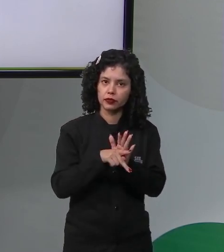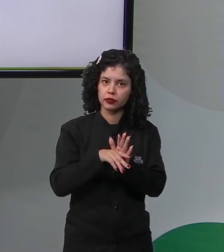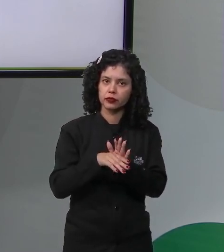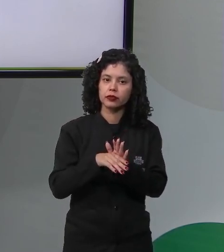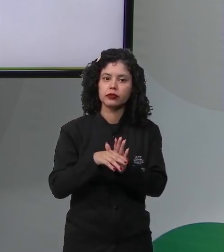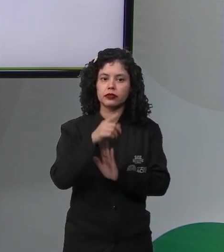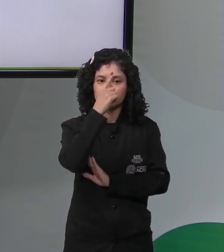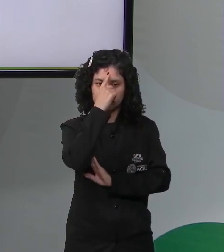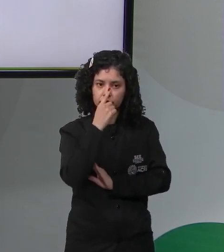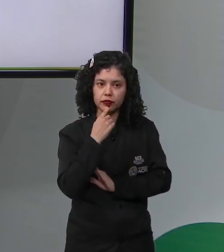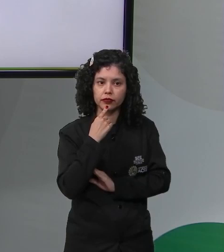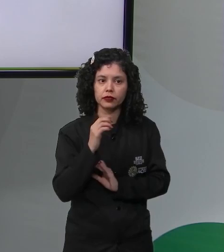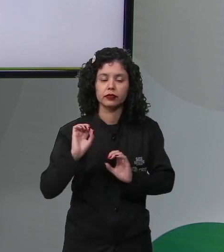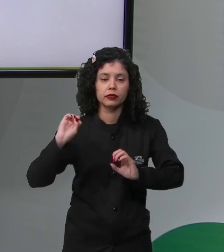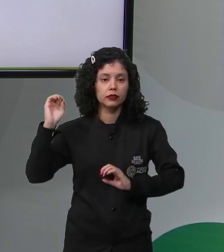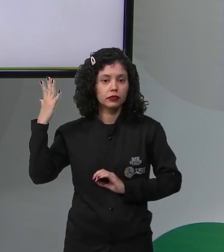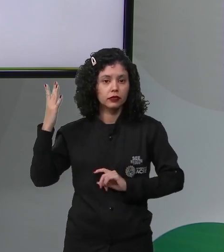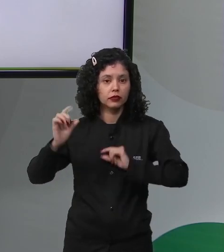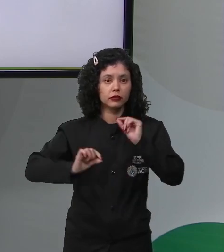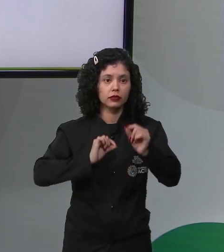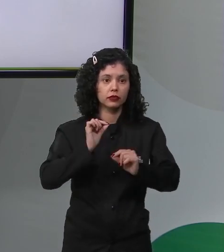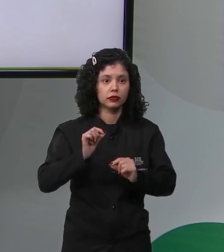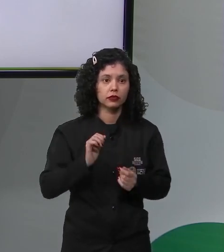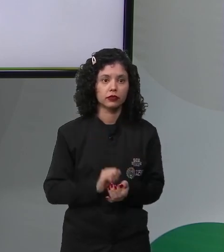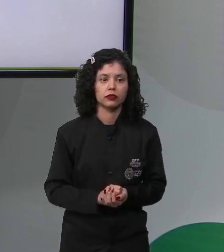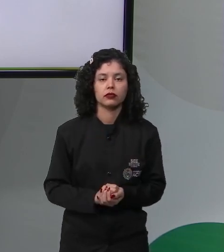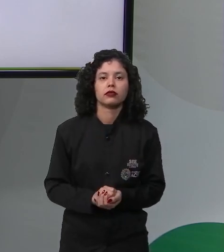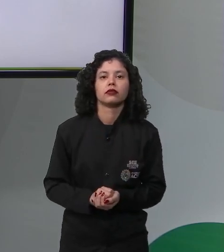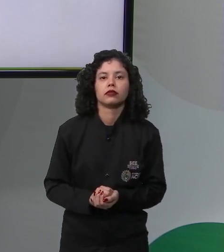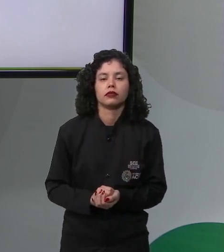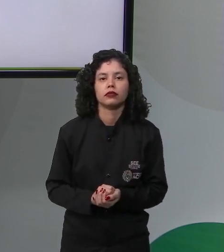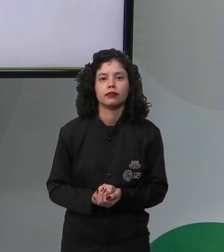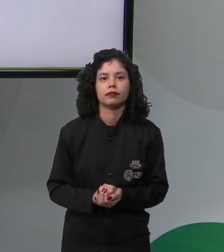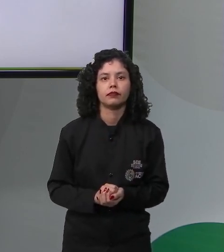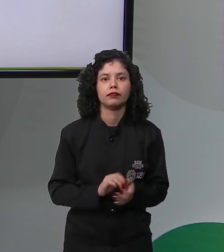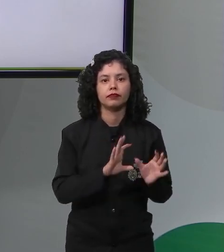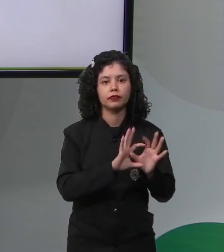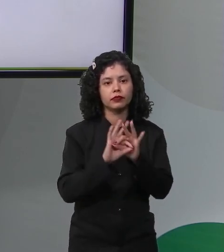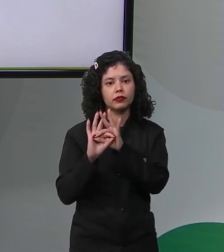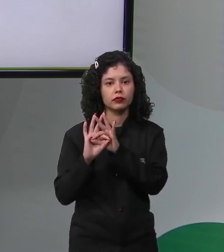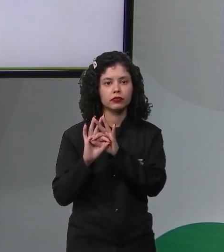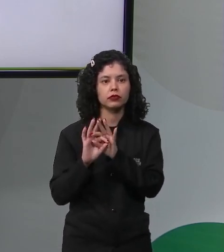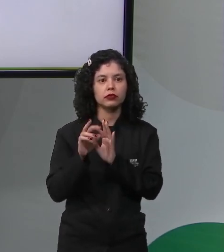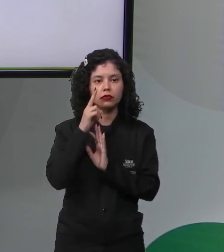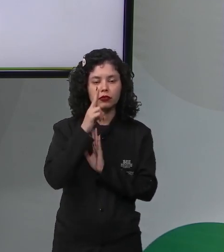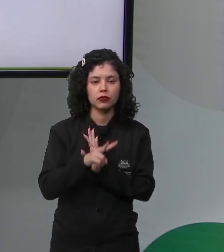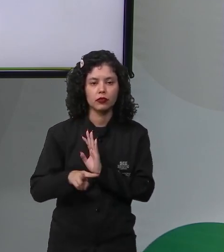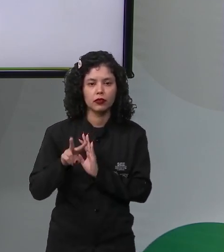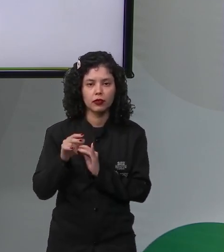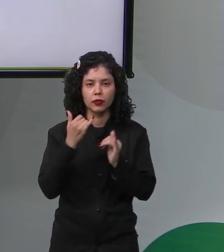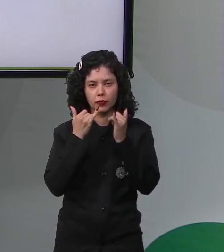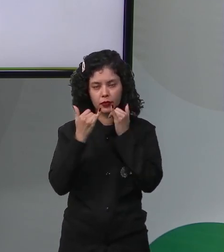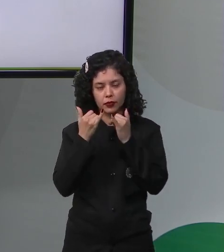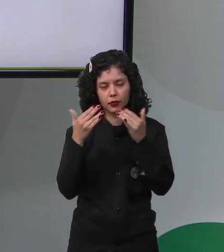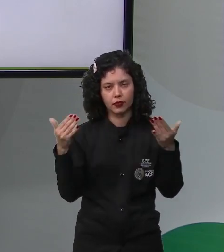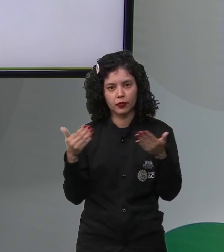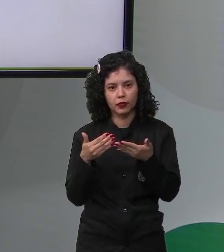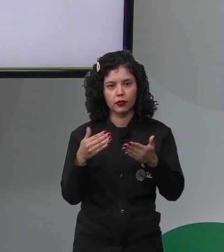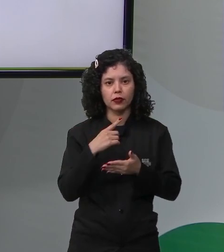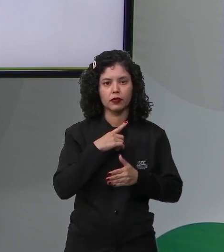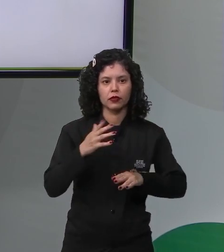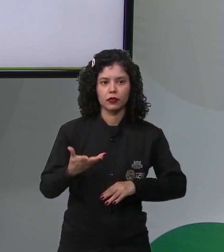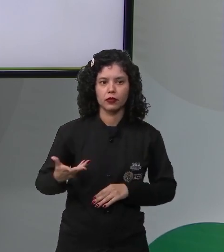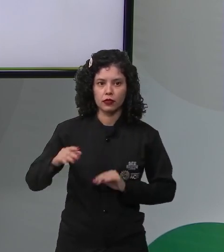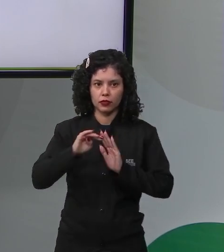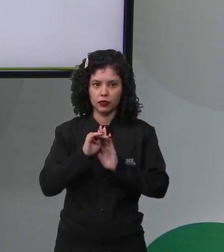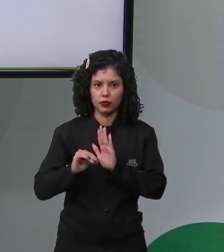retratada, ela acaba correspondendo a uma dissolução da coesão. Vamos acompanhar as informações agora que tem